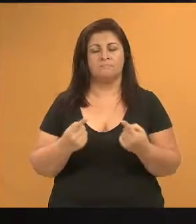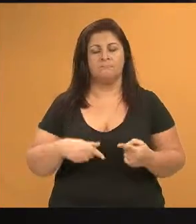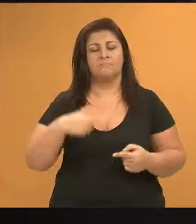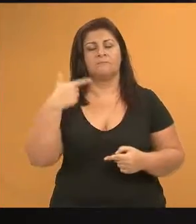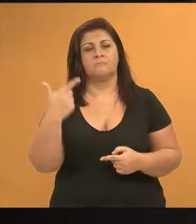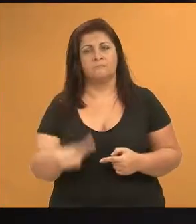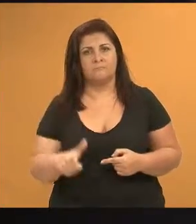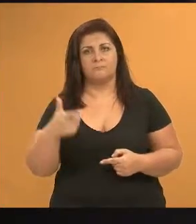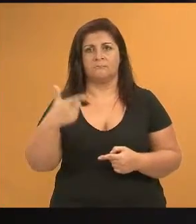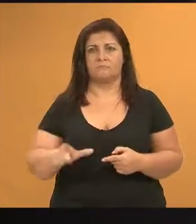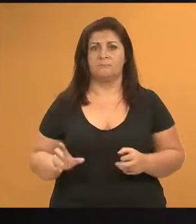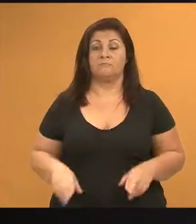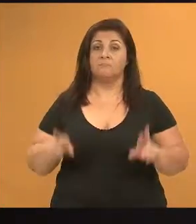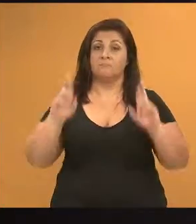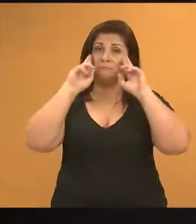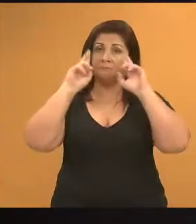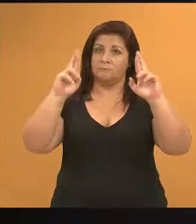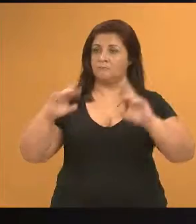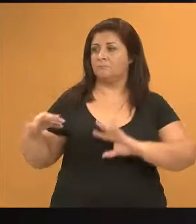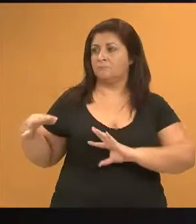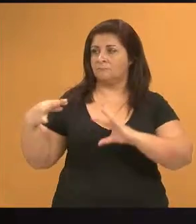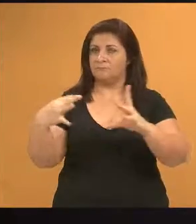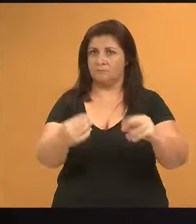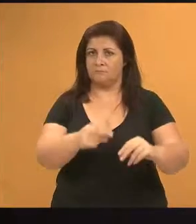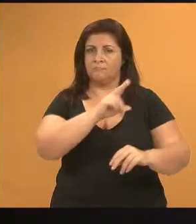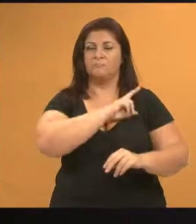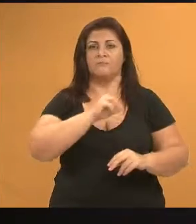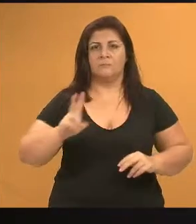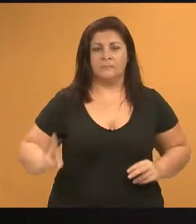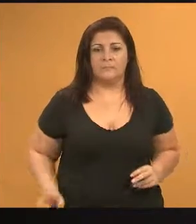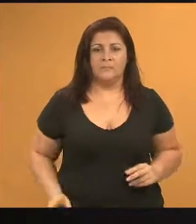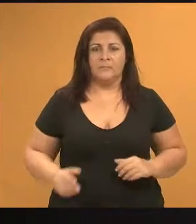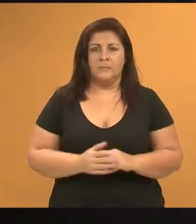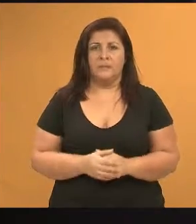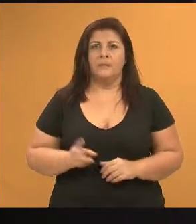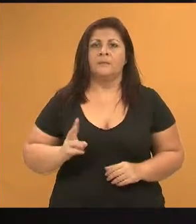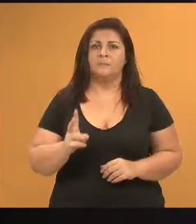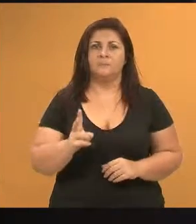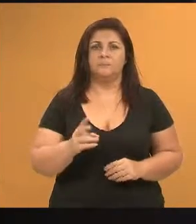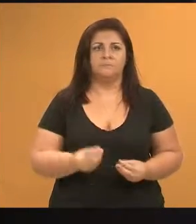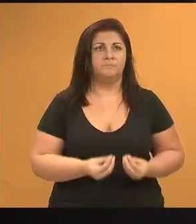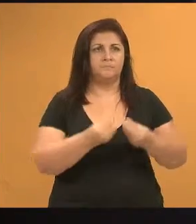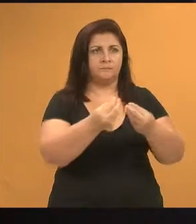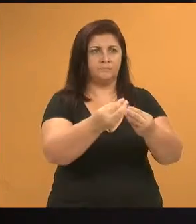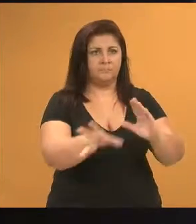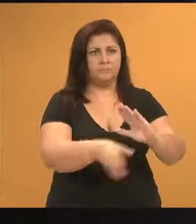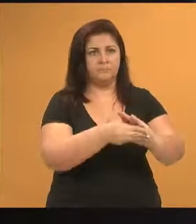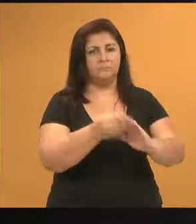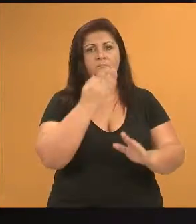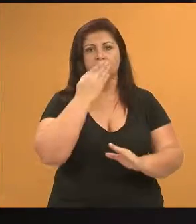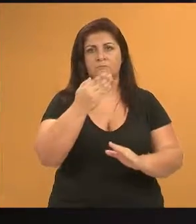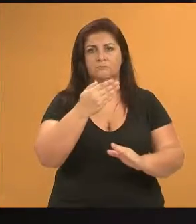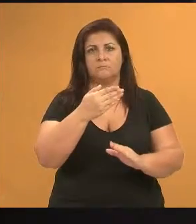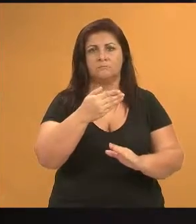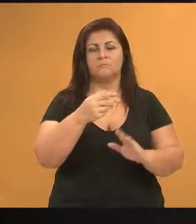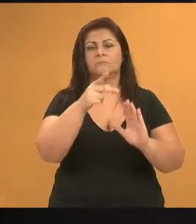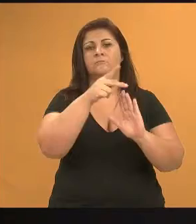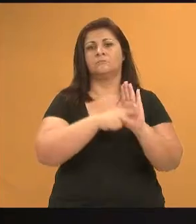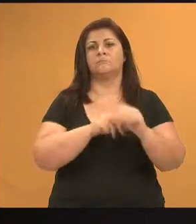Então, assim, respeito, acho que a todos os colegas, todas as vezes que entregarem emendas, eu vou pedir adiamento dos projetos